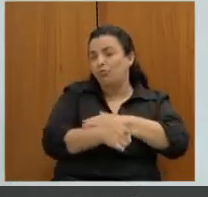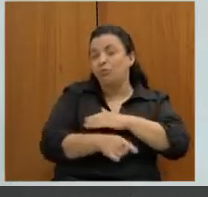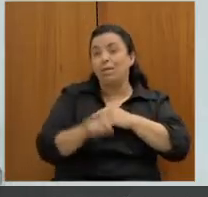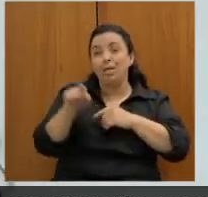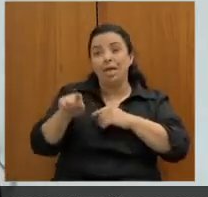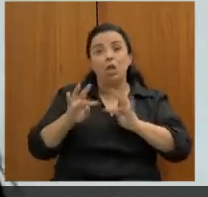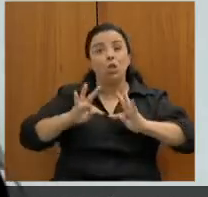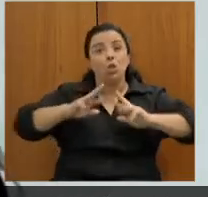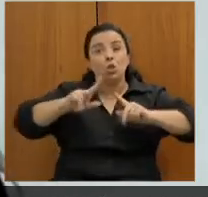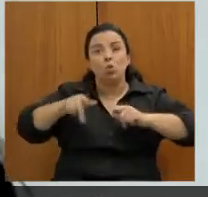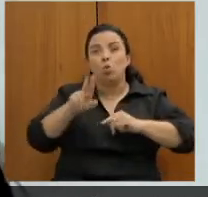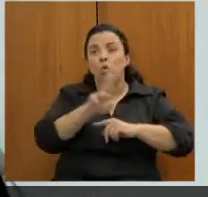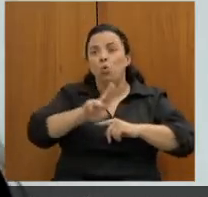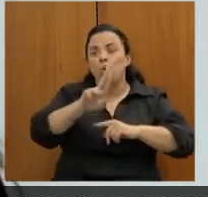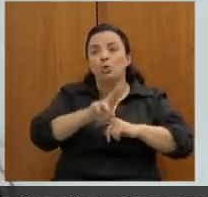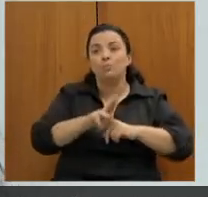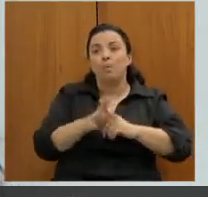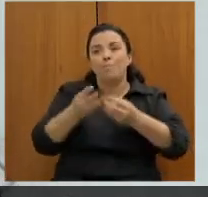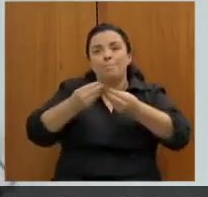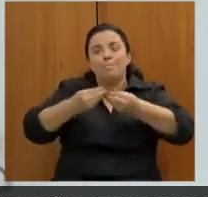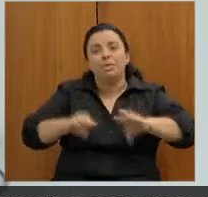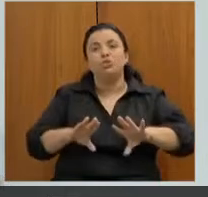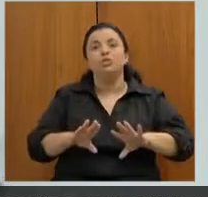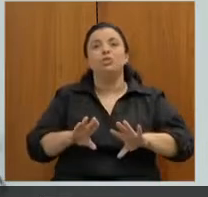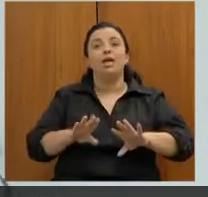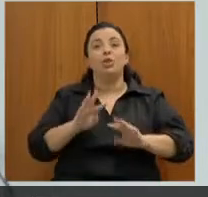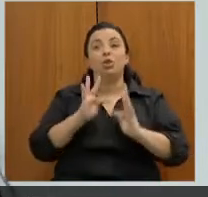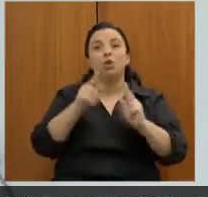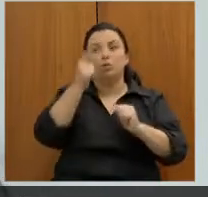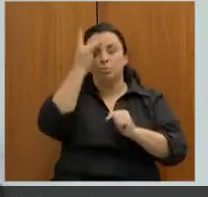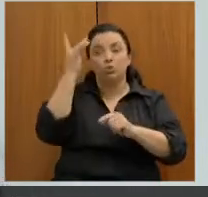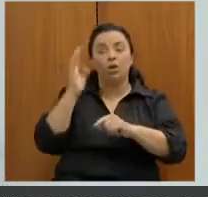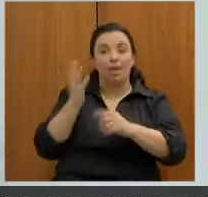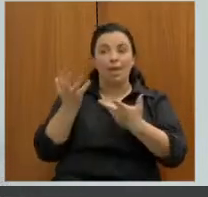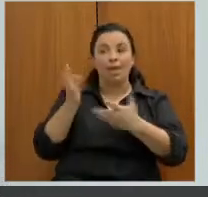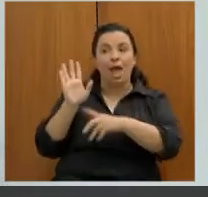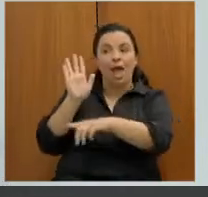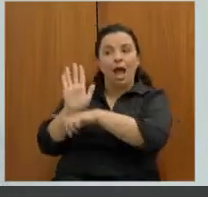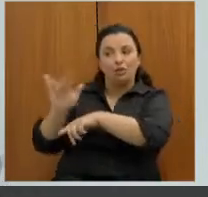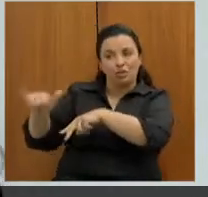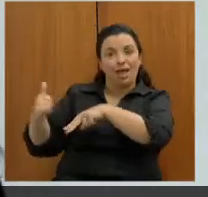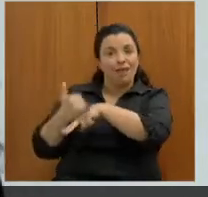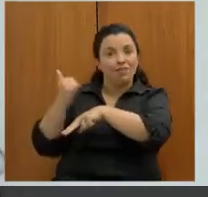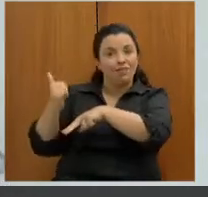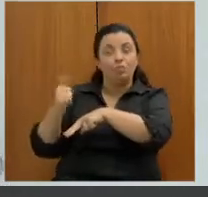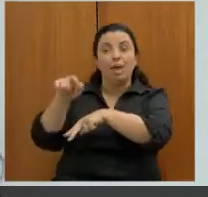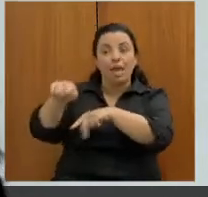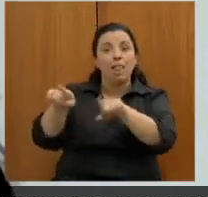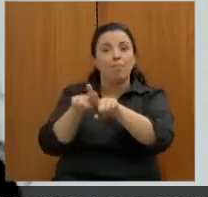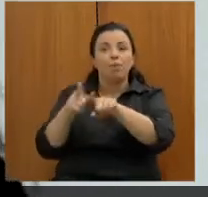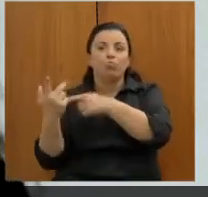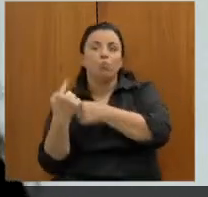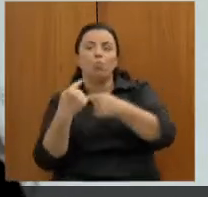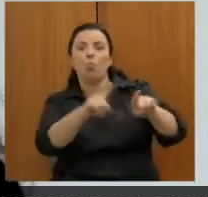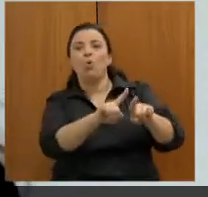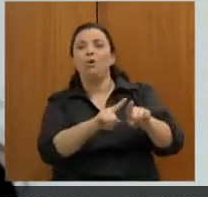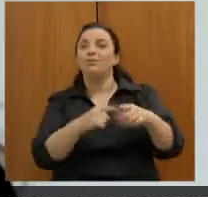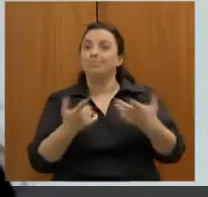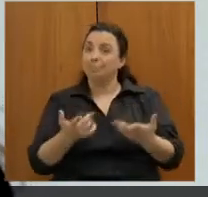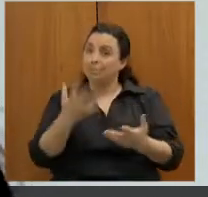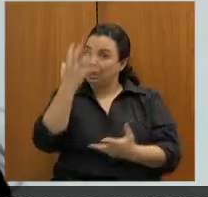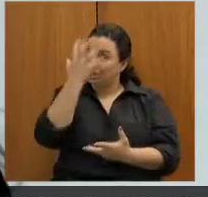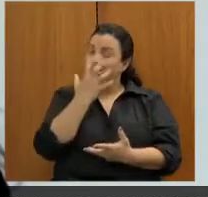pessoas que envolvem com essa vítima que tenta ajudar essa vítima É Então tem muito sério a gente tem que olhar para